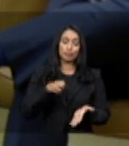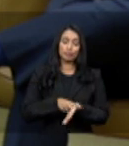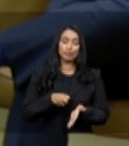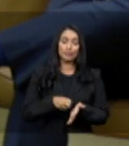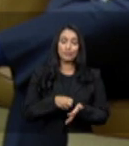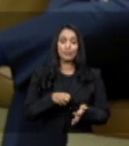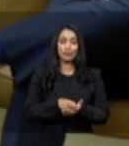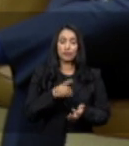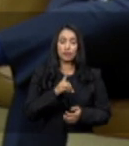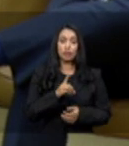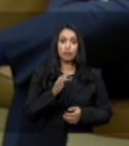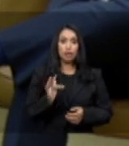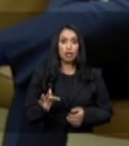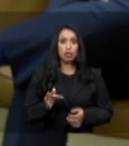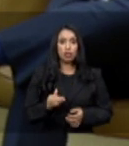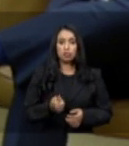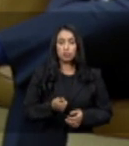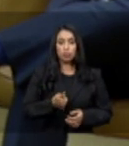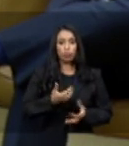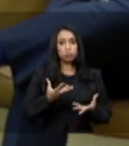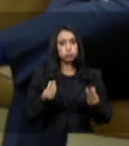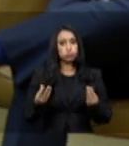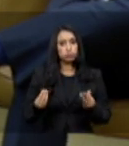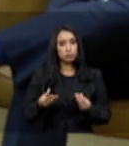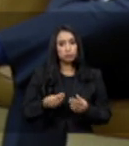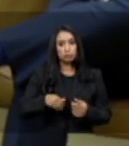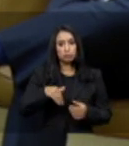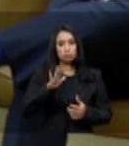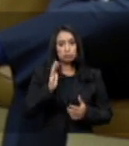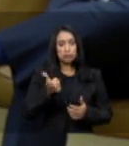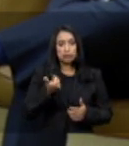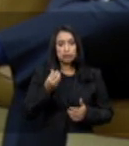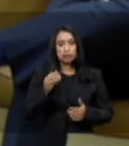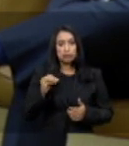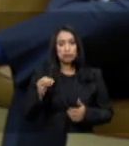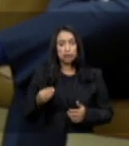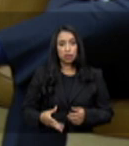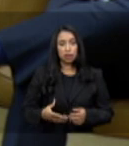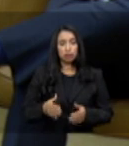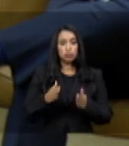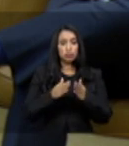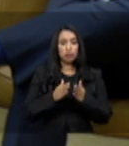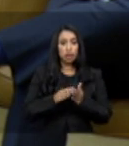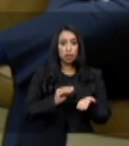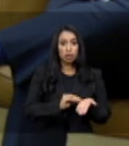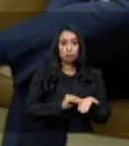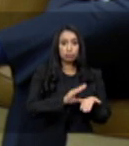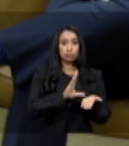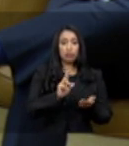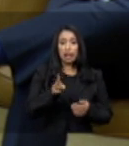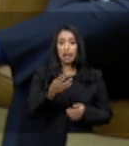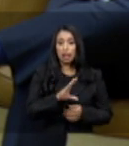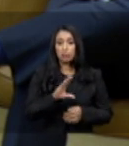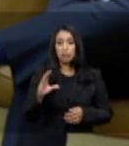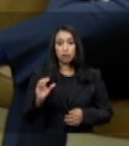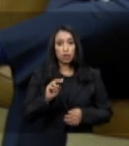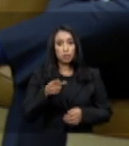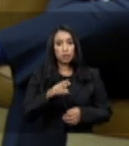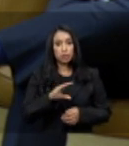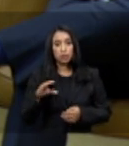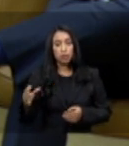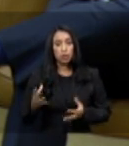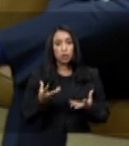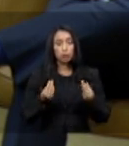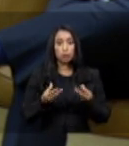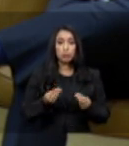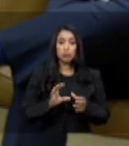e federal são centenas de pedidos eu tive notícia agora sentado aguardando julgamento nós estamos temos uma série de habeas corpus impetrados